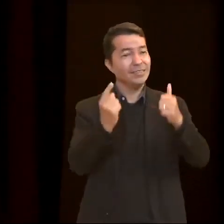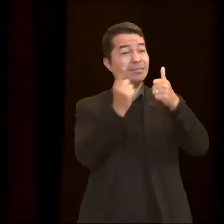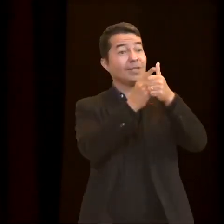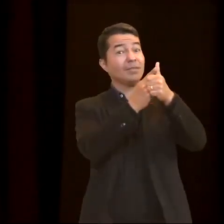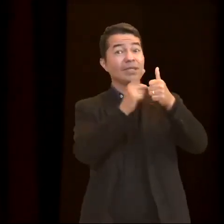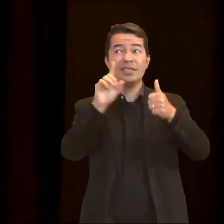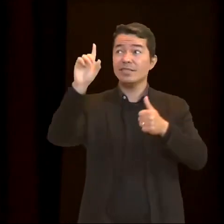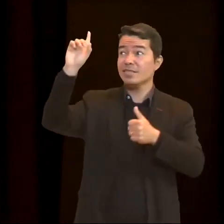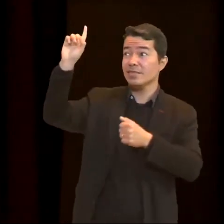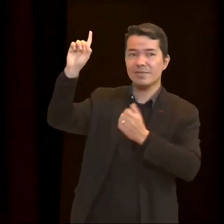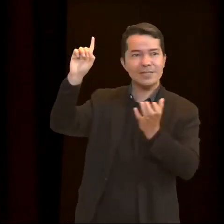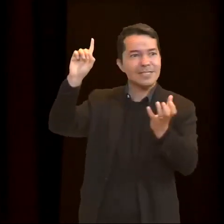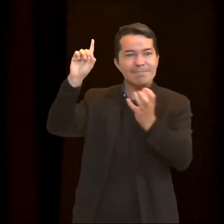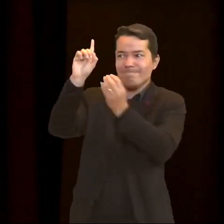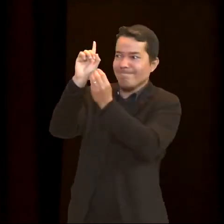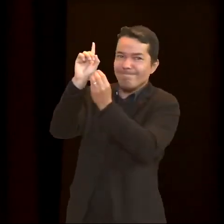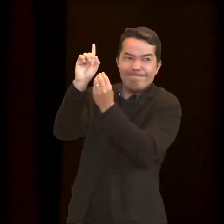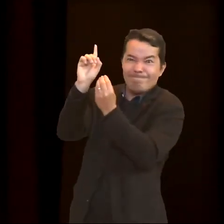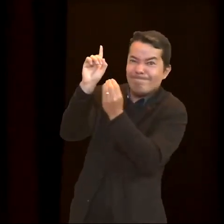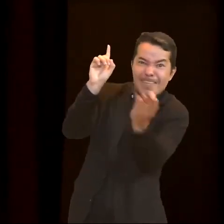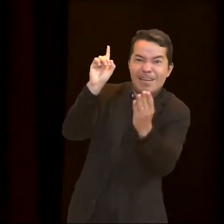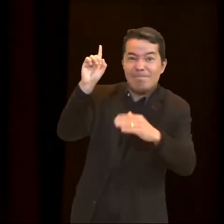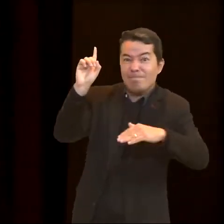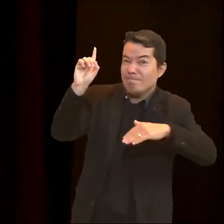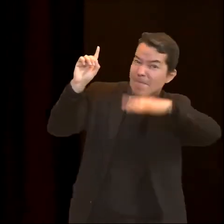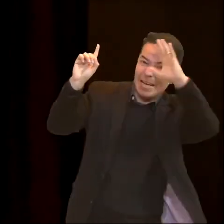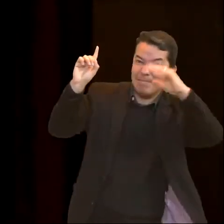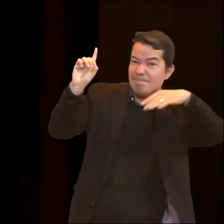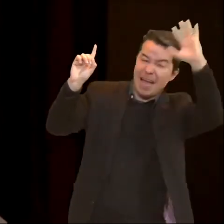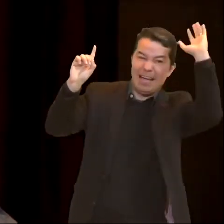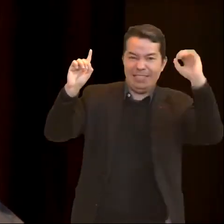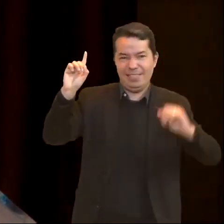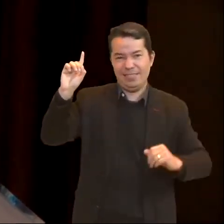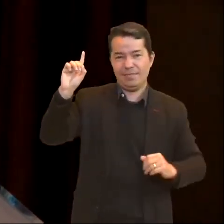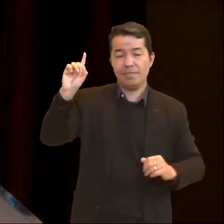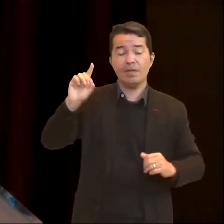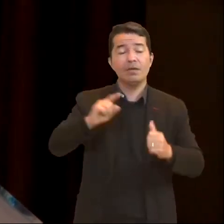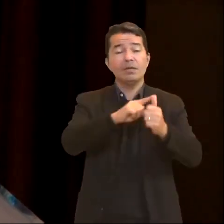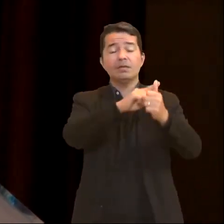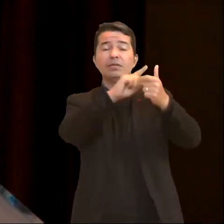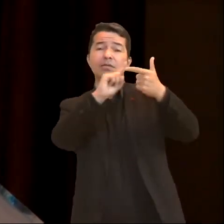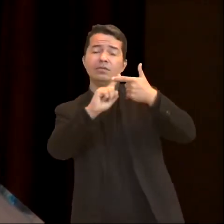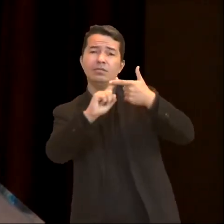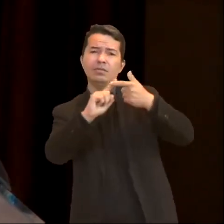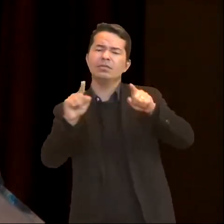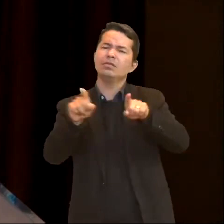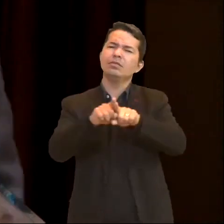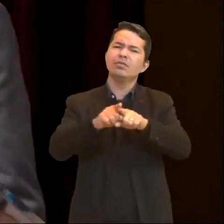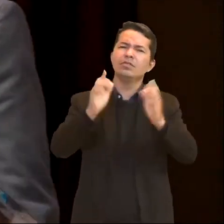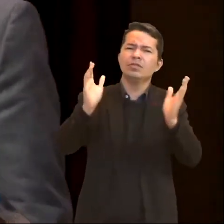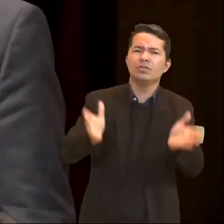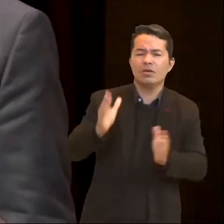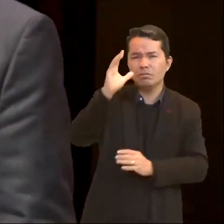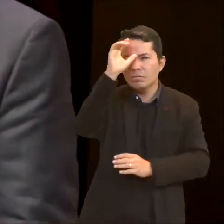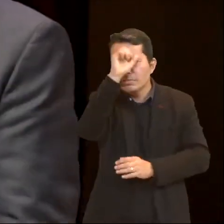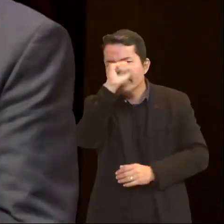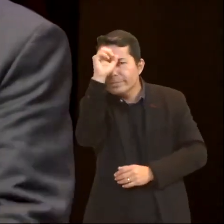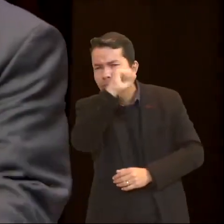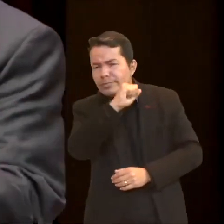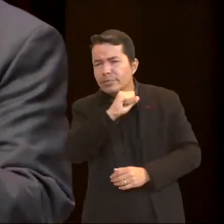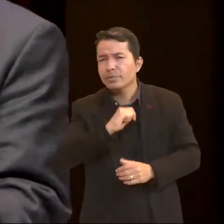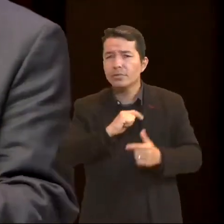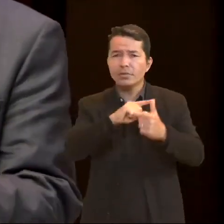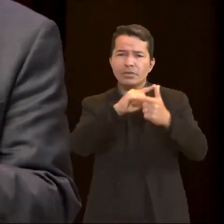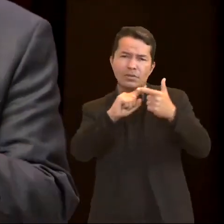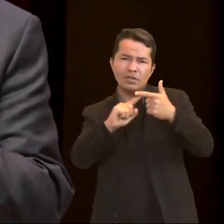tem mais de Deus para você. Depois aprendemos uma segunda lição, que foi que nós não podemos nos conformar